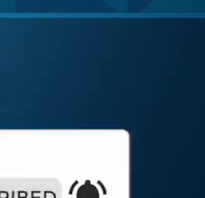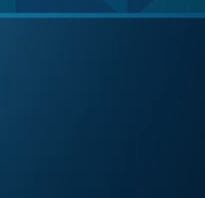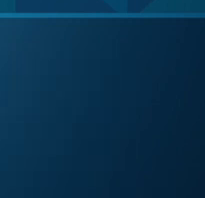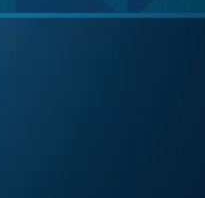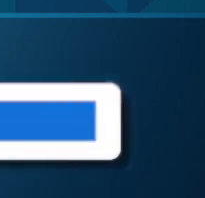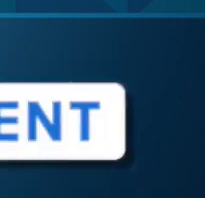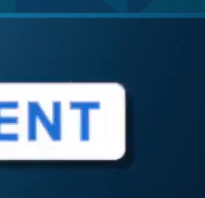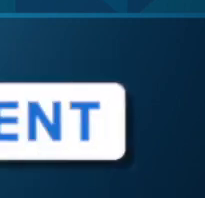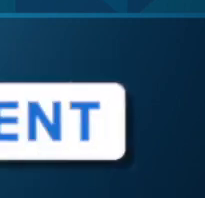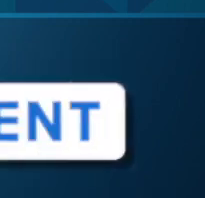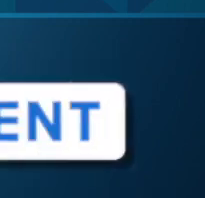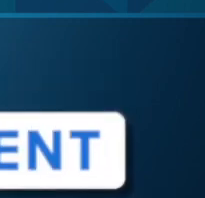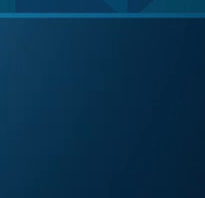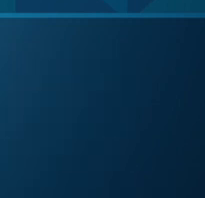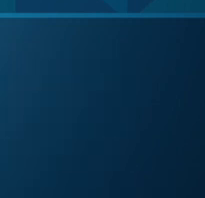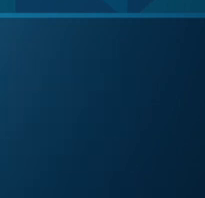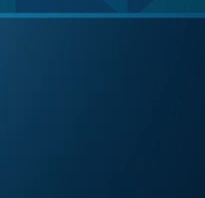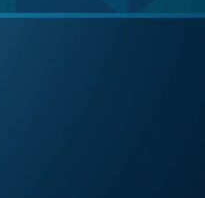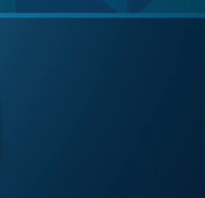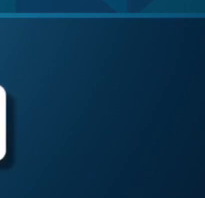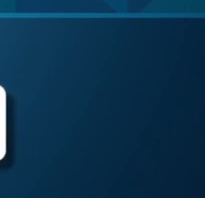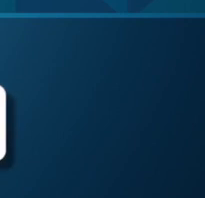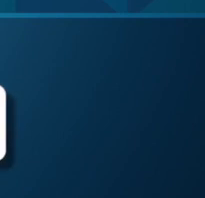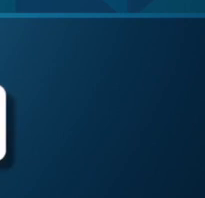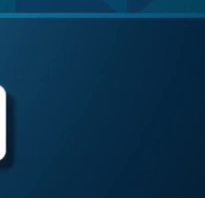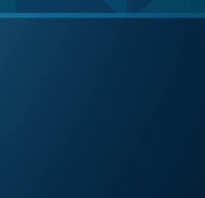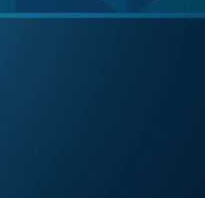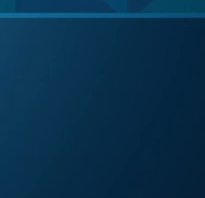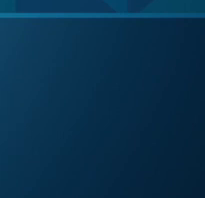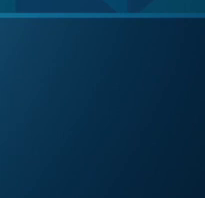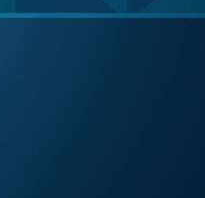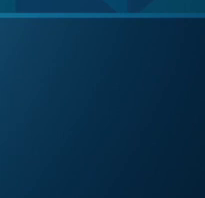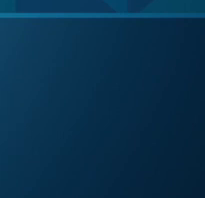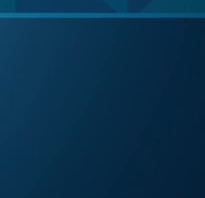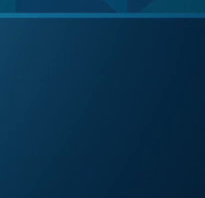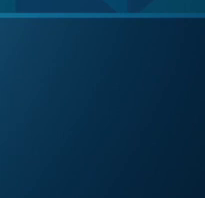notificação. Fo comentário no fahetutan va media social siraselek.